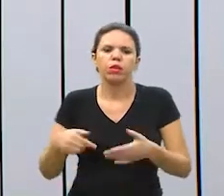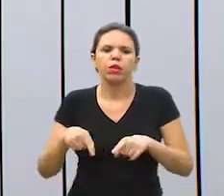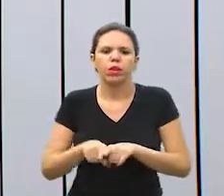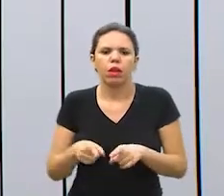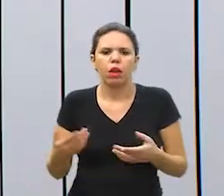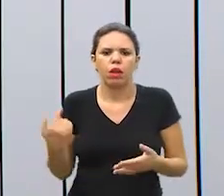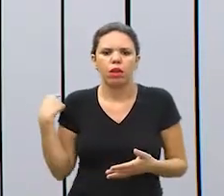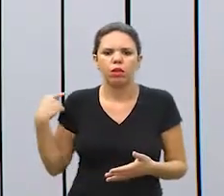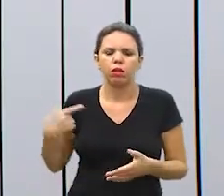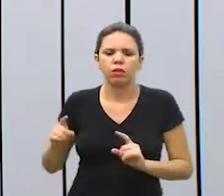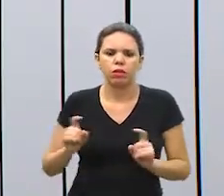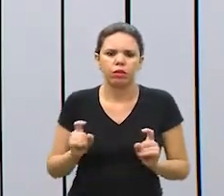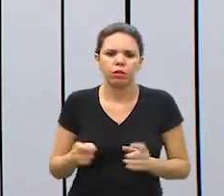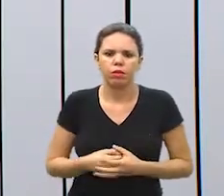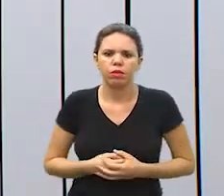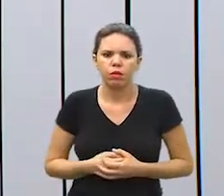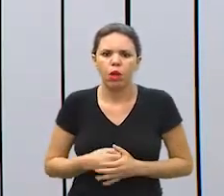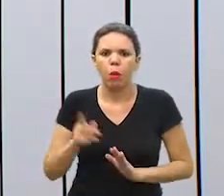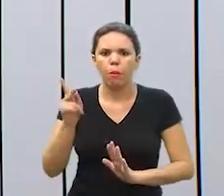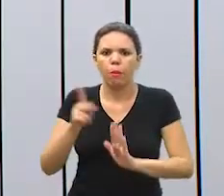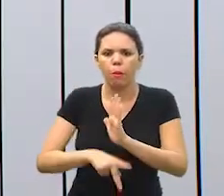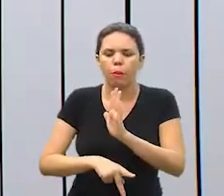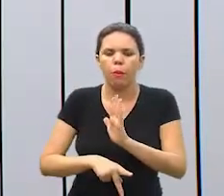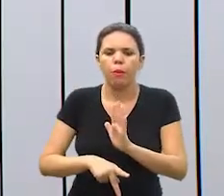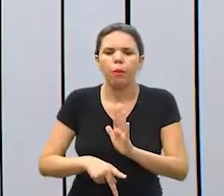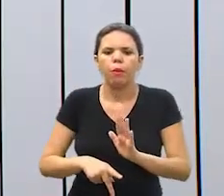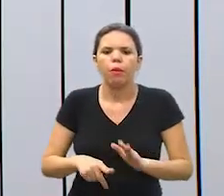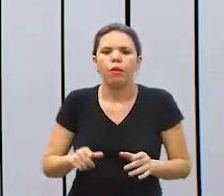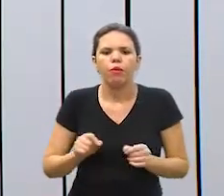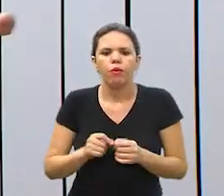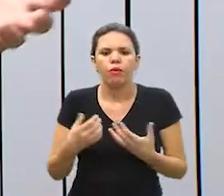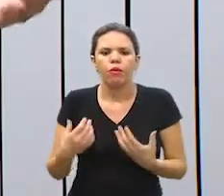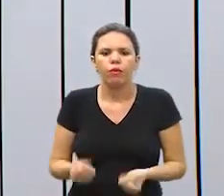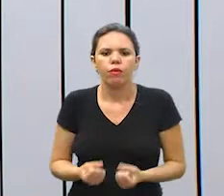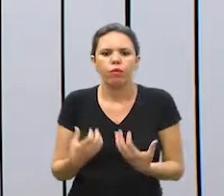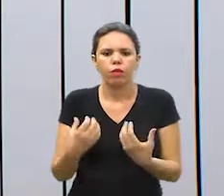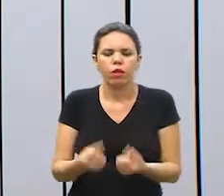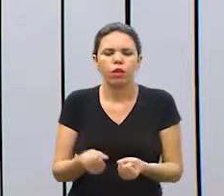agora na última sessão, um projeto onde nós vamos estar